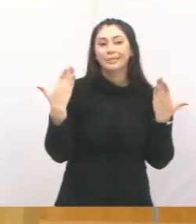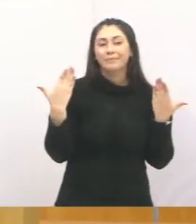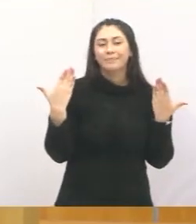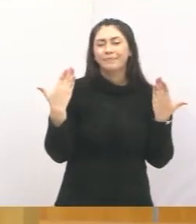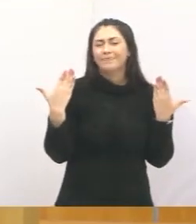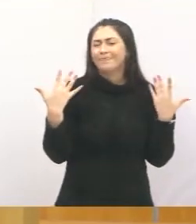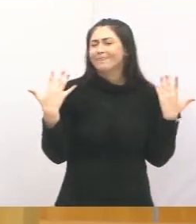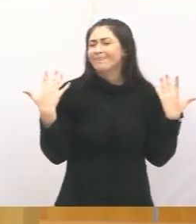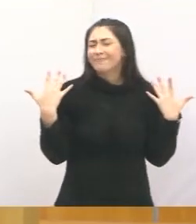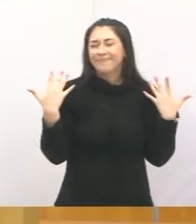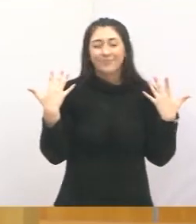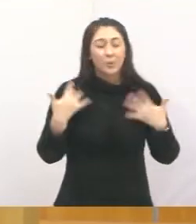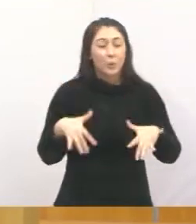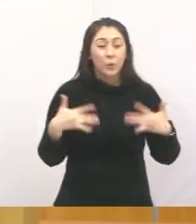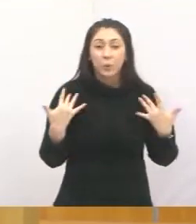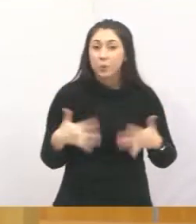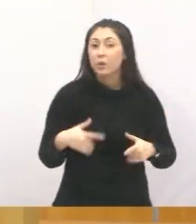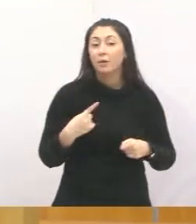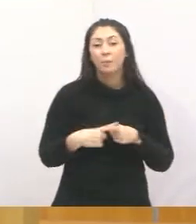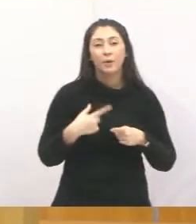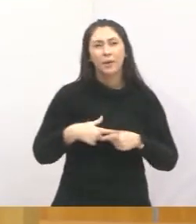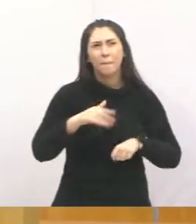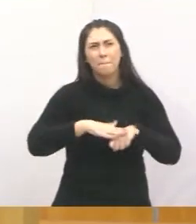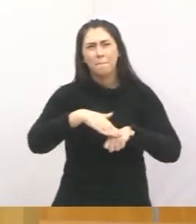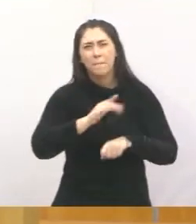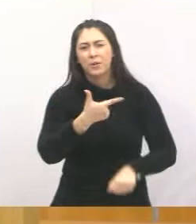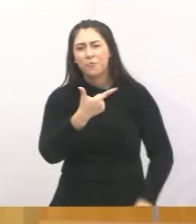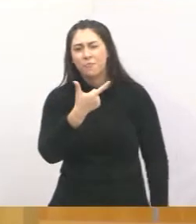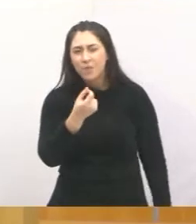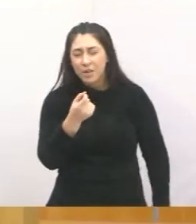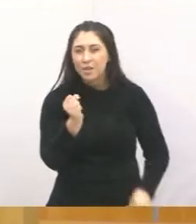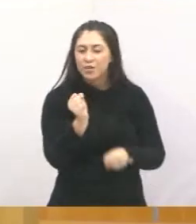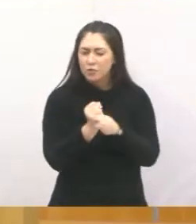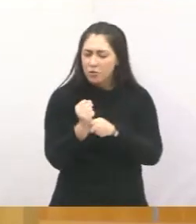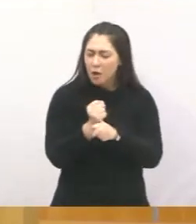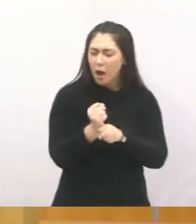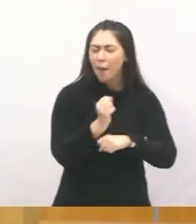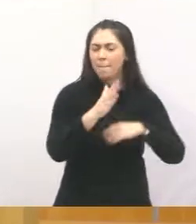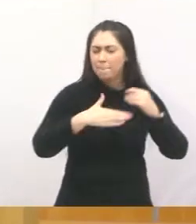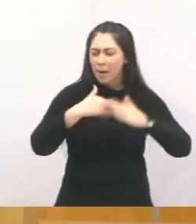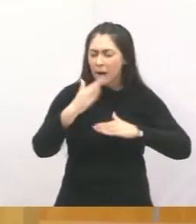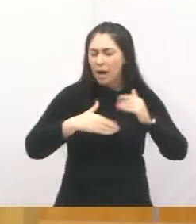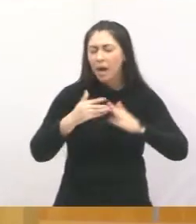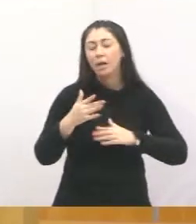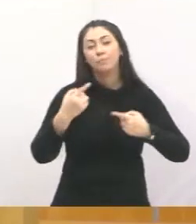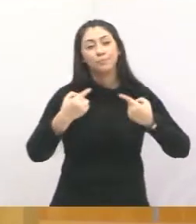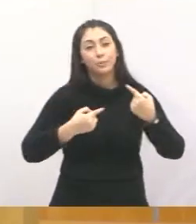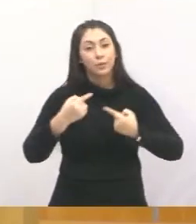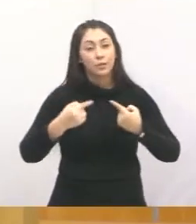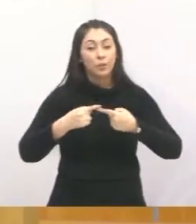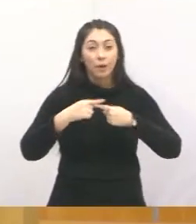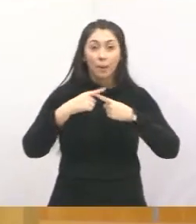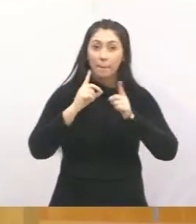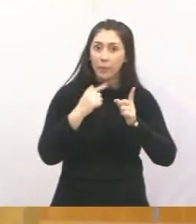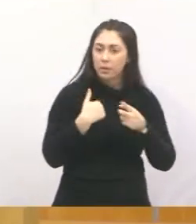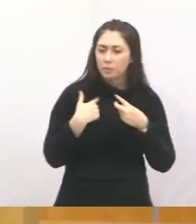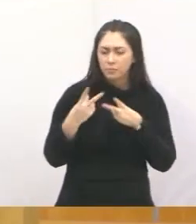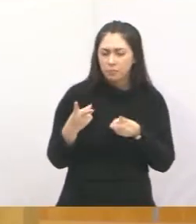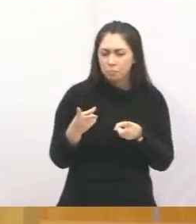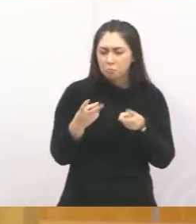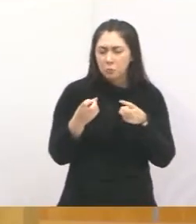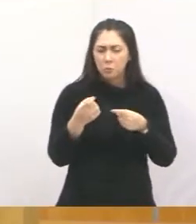sem igual, por mais de 20 anos atuando na política, mas pelo fato de ter visto